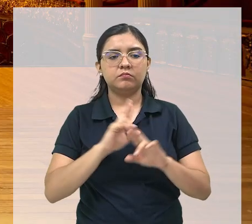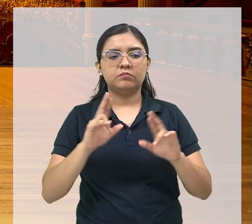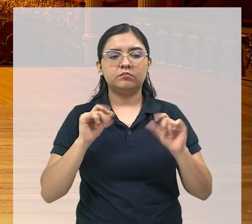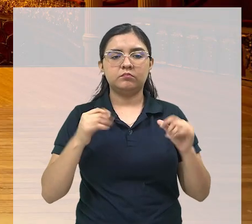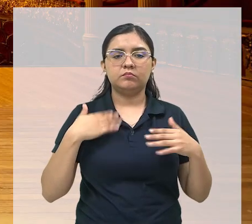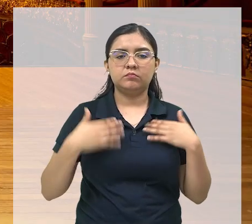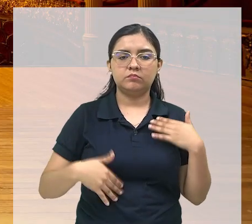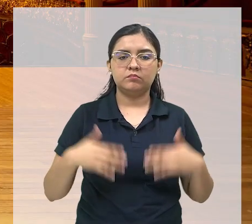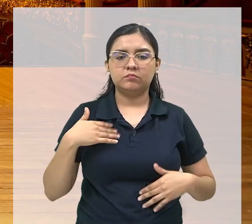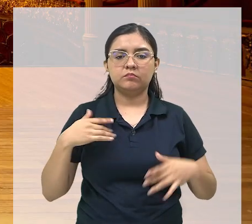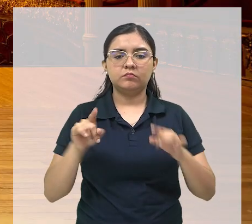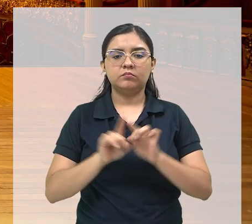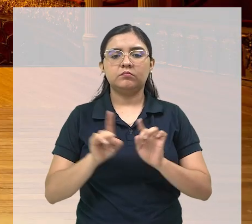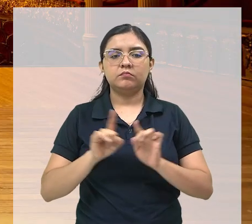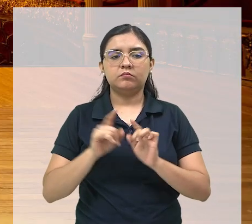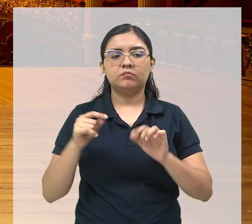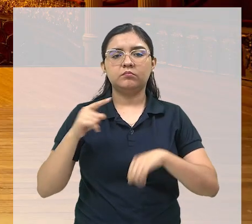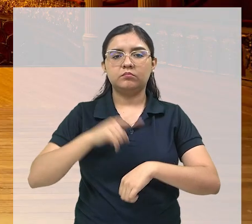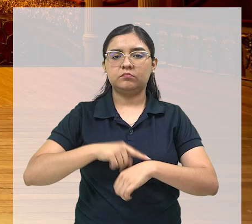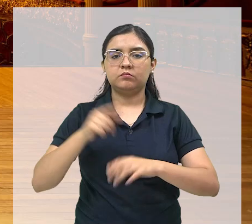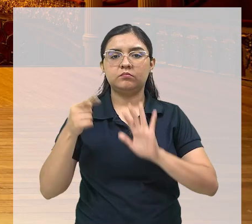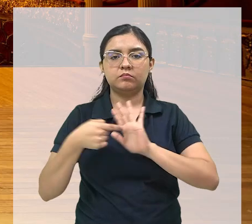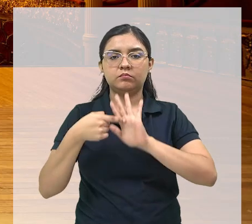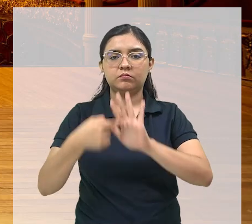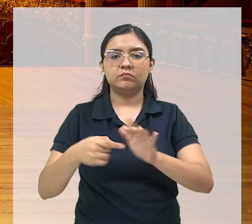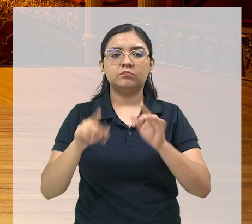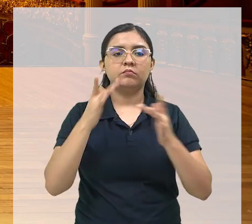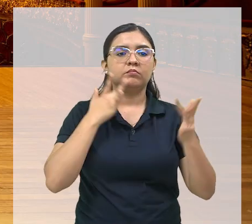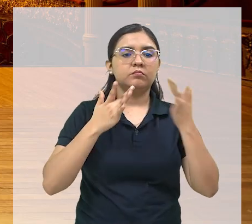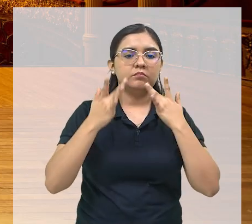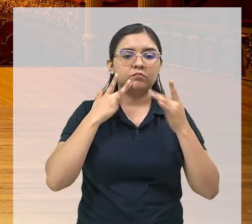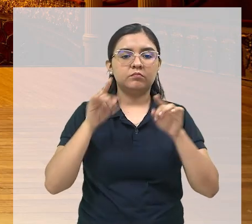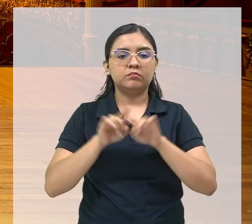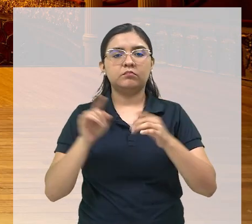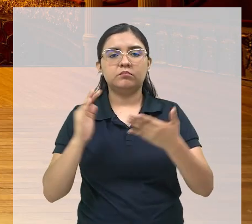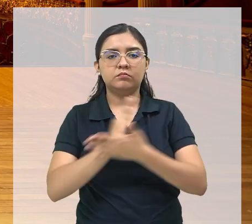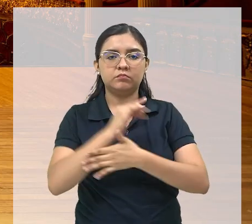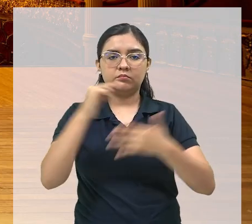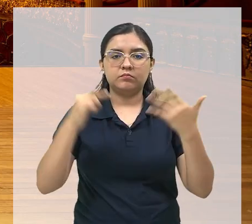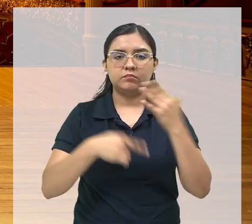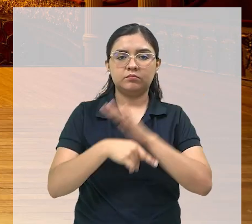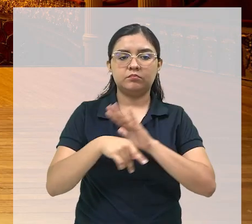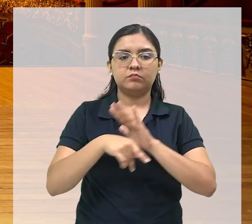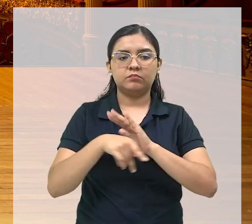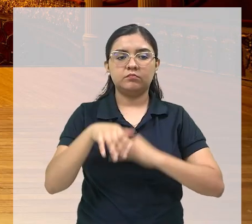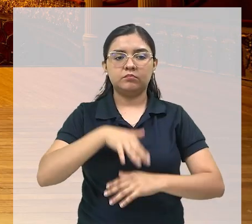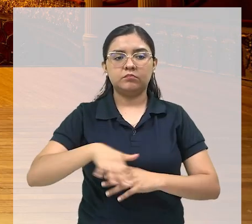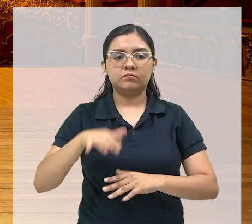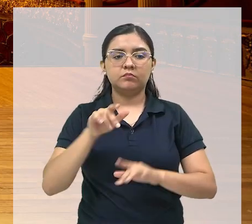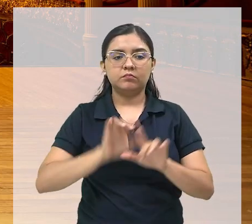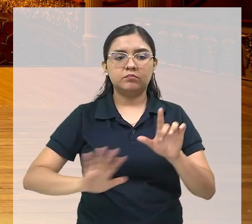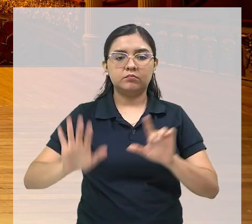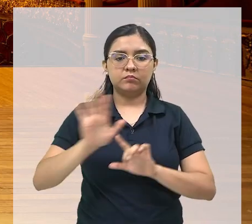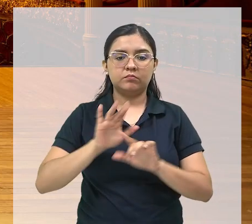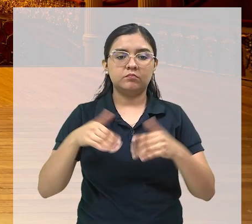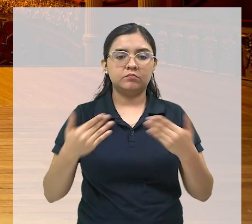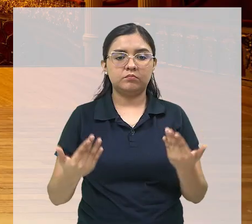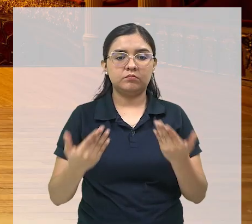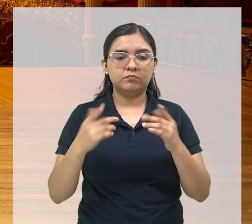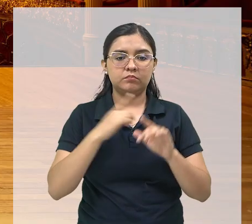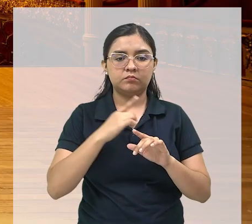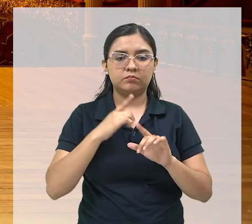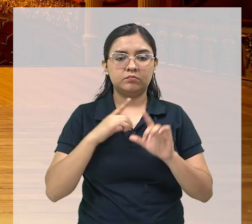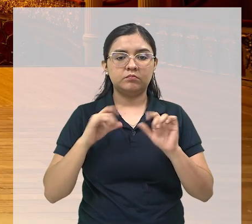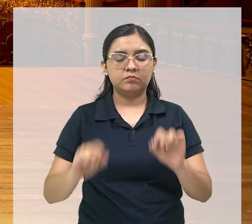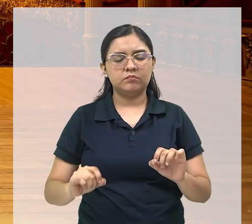do corpo com a encenação, com o teatro e sobre alguns elementos cênicos. Para a gente começar a falar sobre teatro,